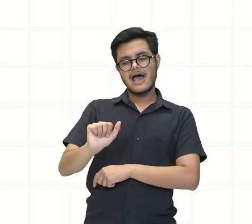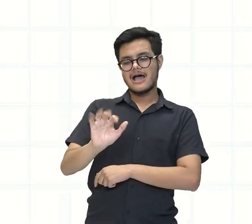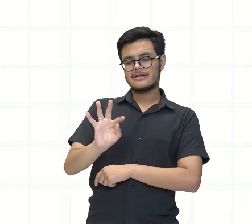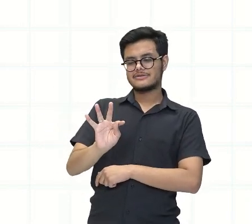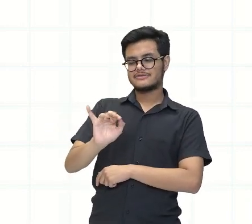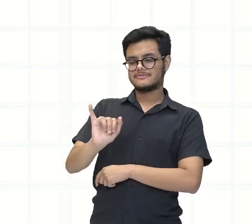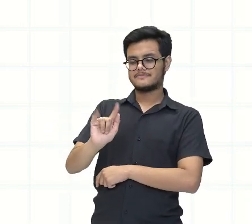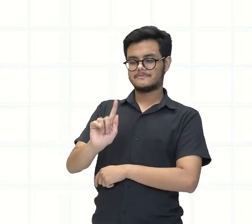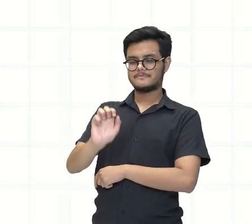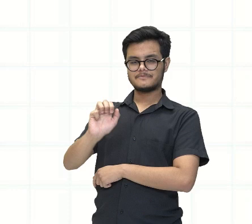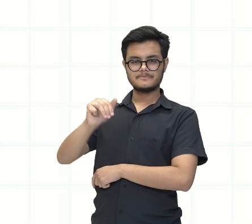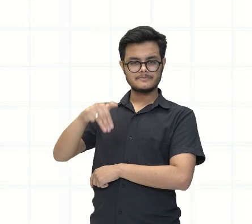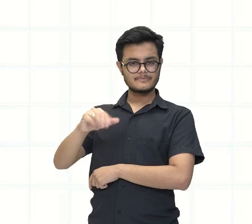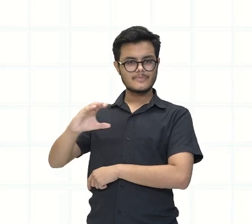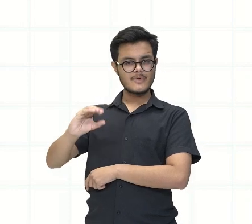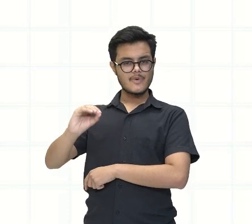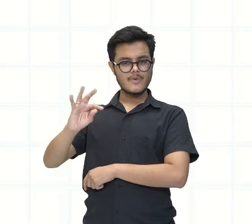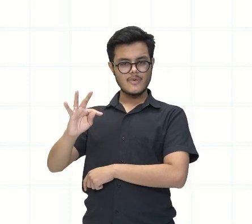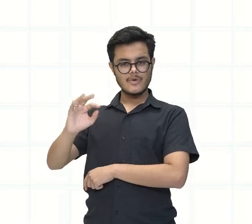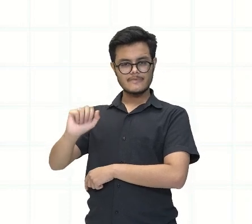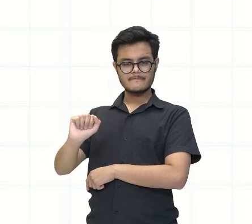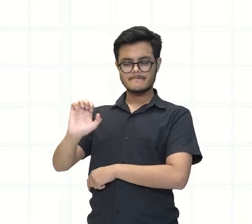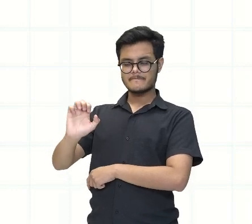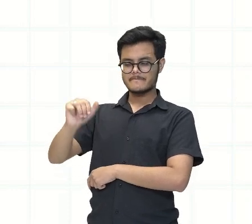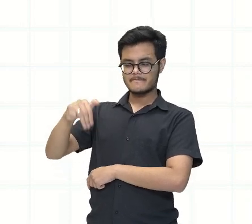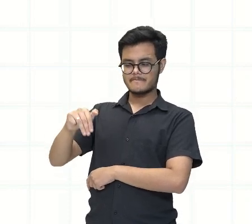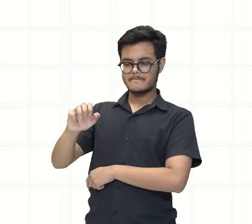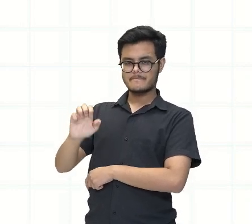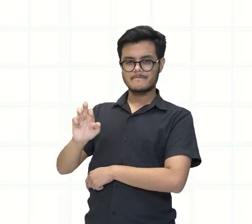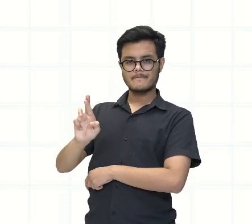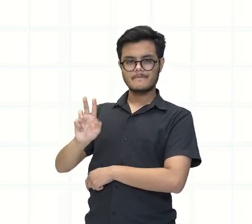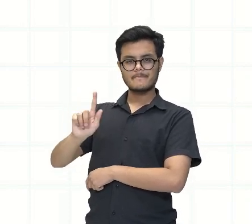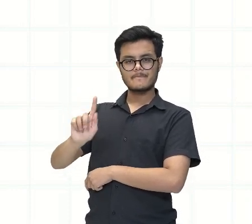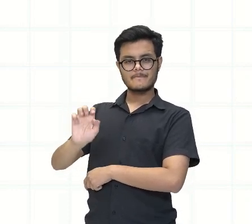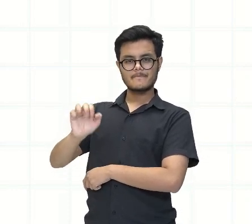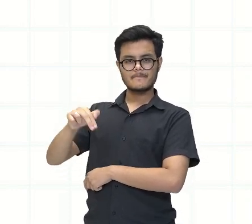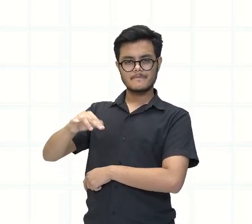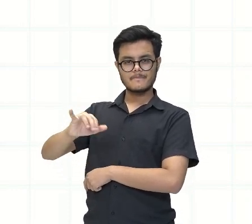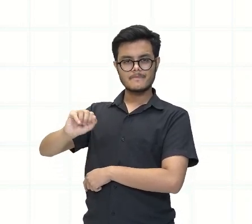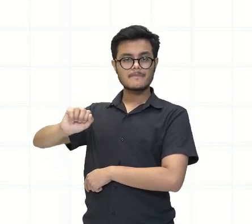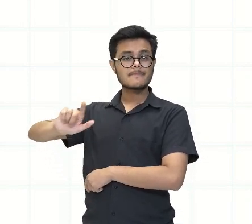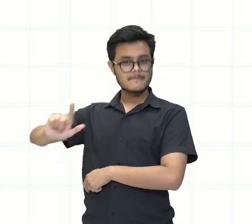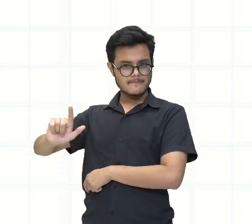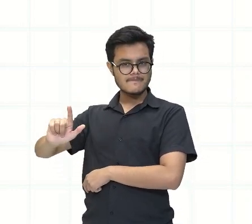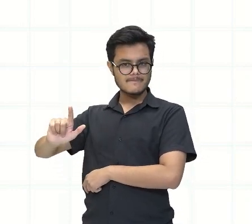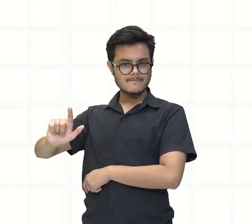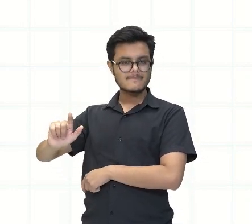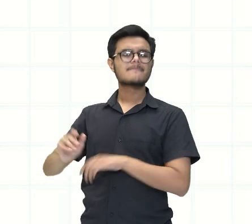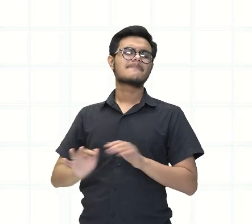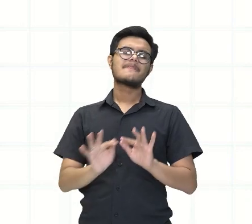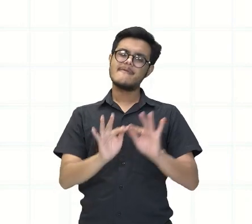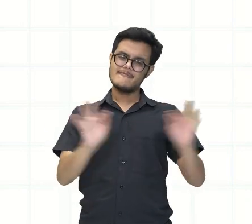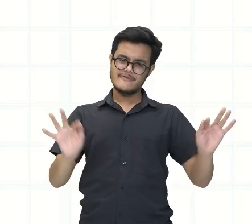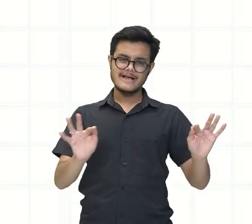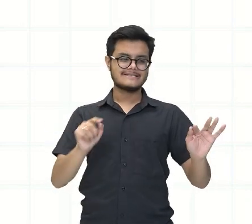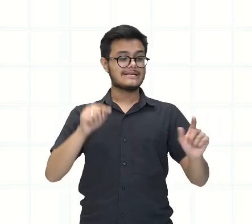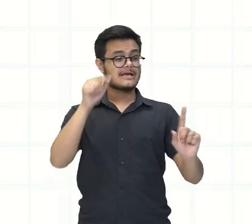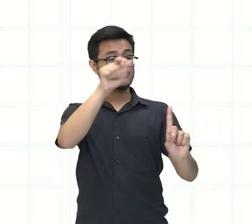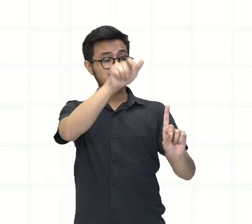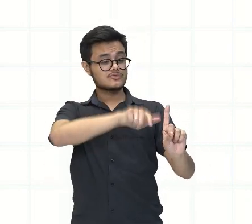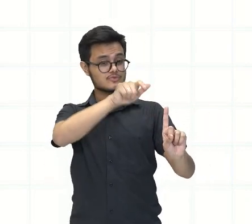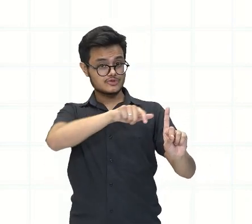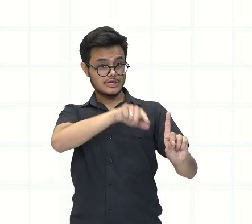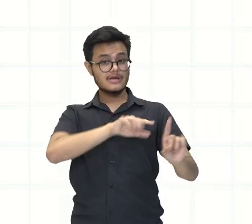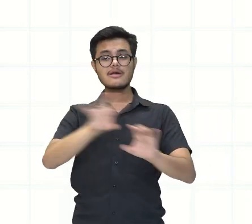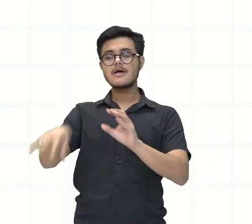emergencial. Nota aí que nesse processo aqui, nessa estrutura, esse meu verbo atingir, que eu, desde